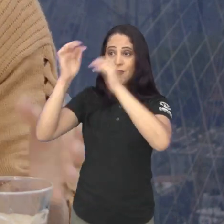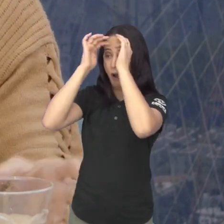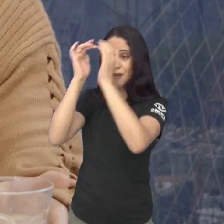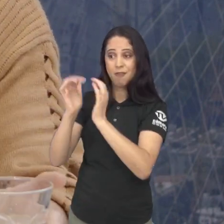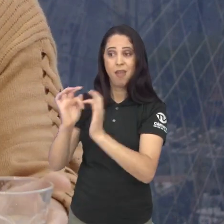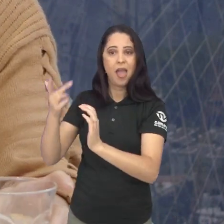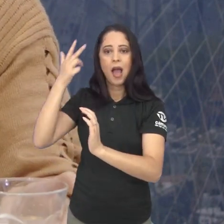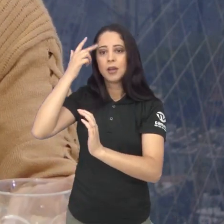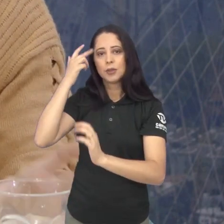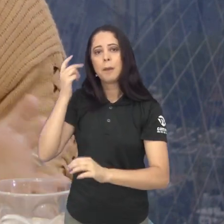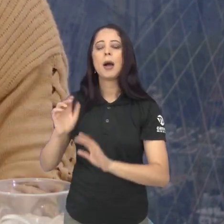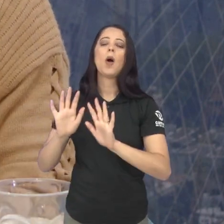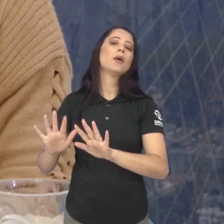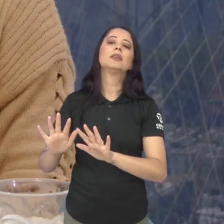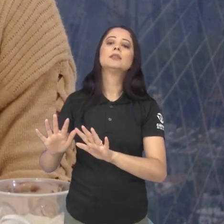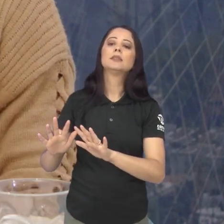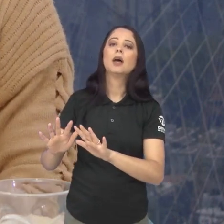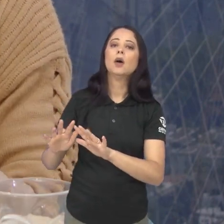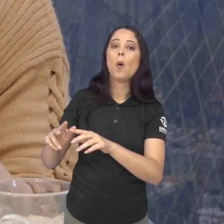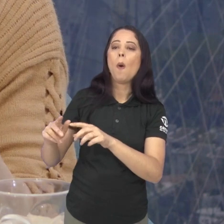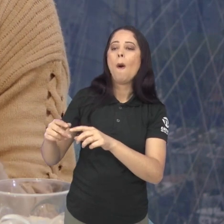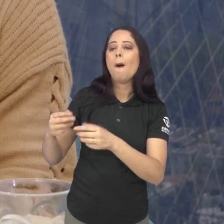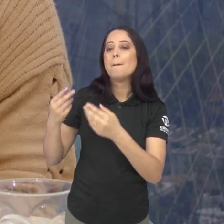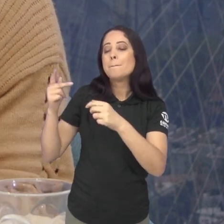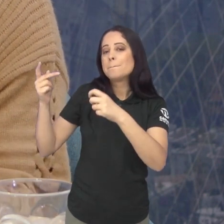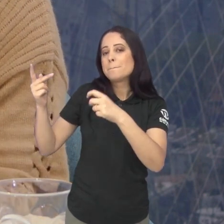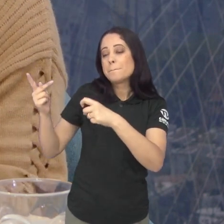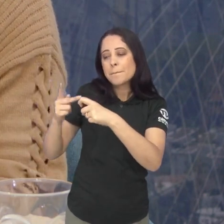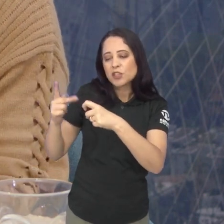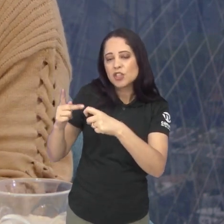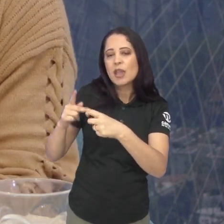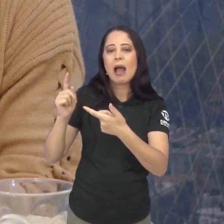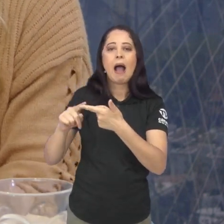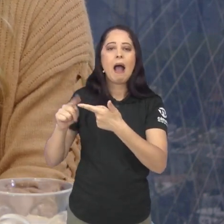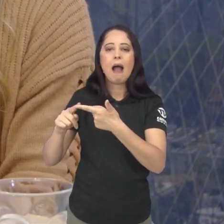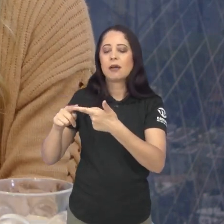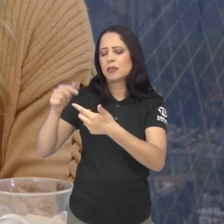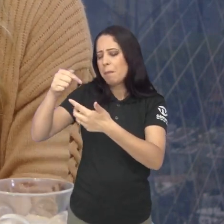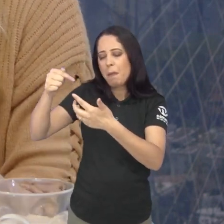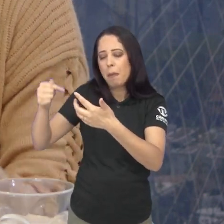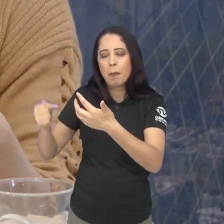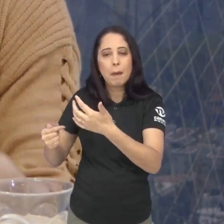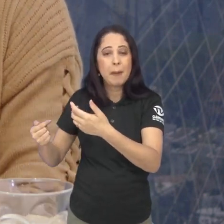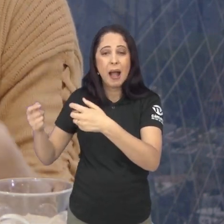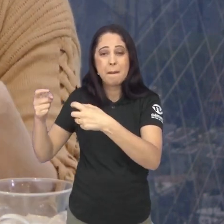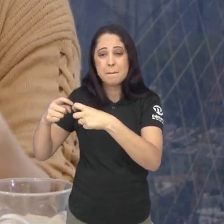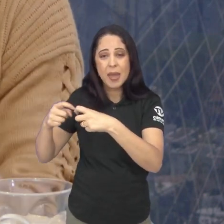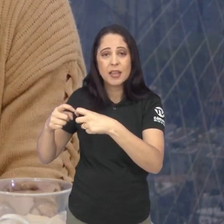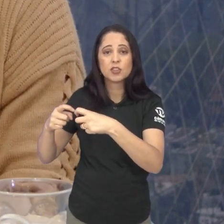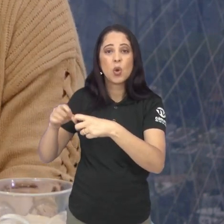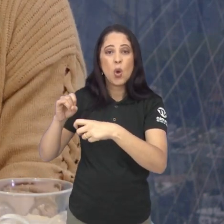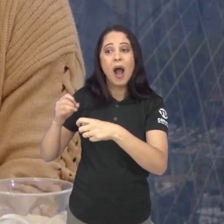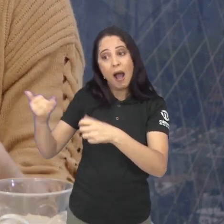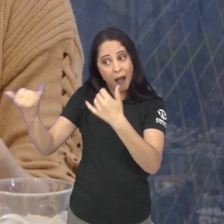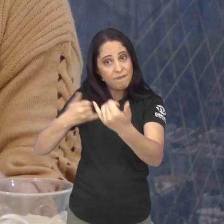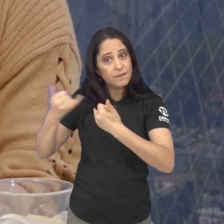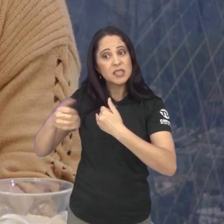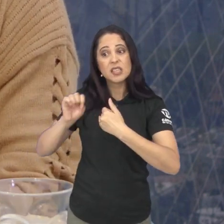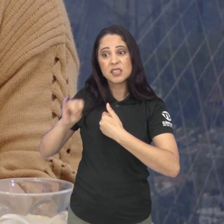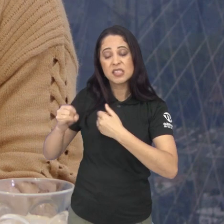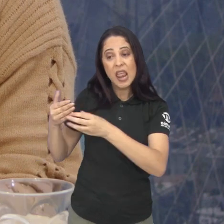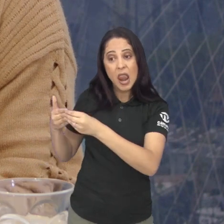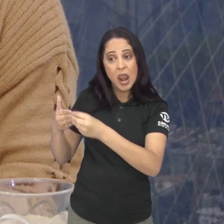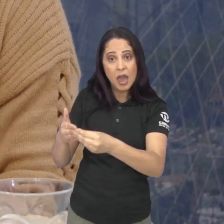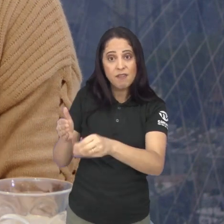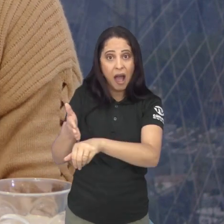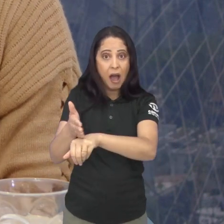grandes neuropediatras, neuropsicólogos hoje falam que quanto mais precoce, melhor. Mais precoce, mais intenso, mas sempre